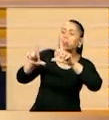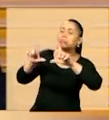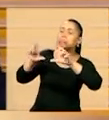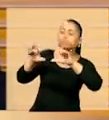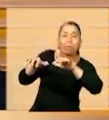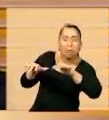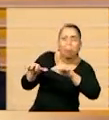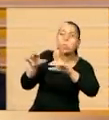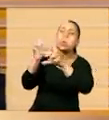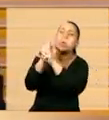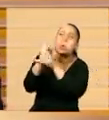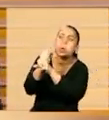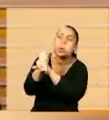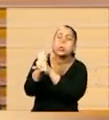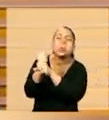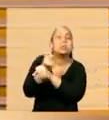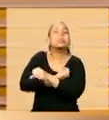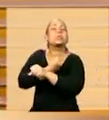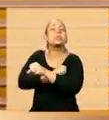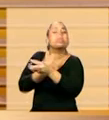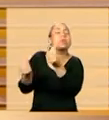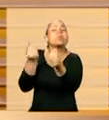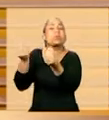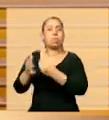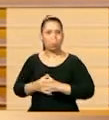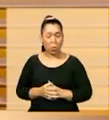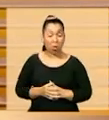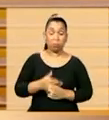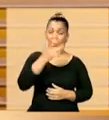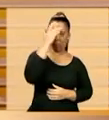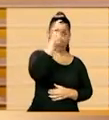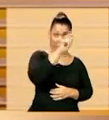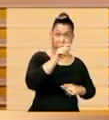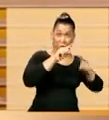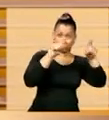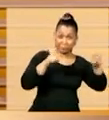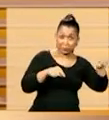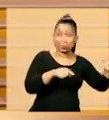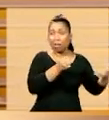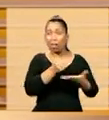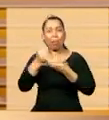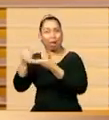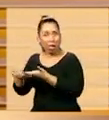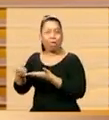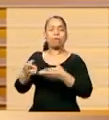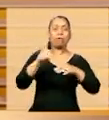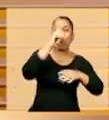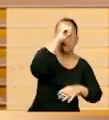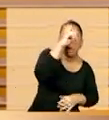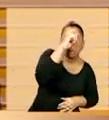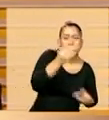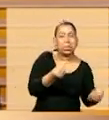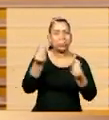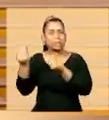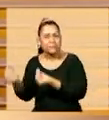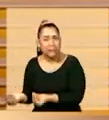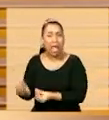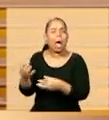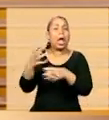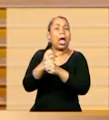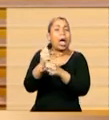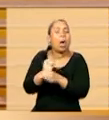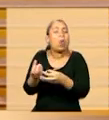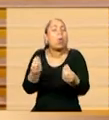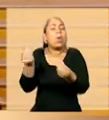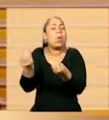números e como é que essas notificações chegam até vocês? São os trabalhadores que levam? São os hospitais que atendem esse